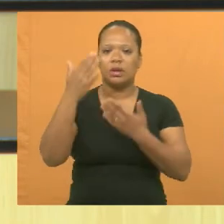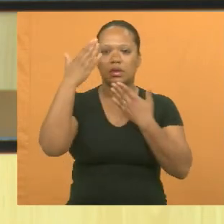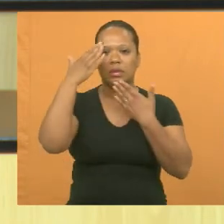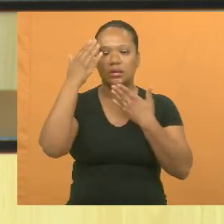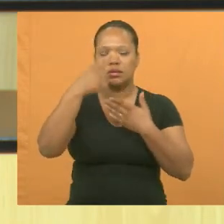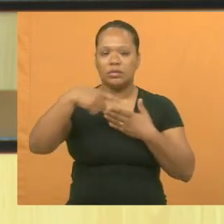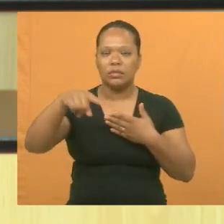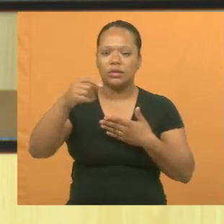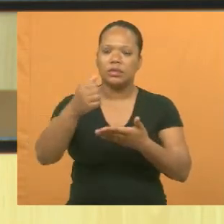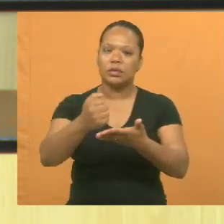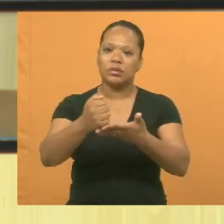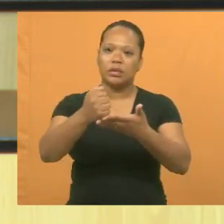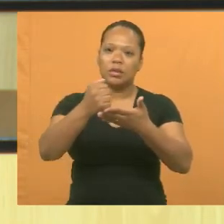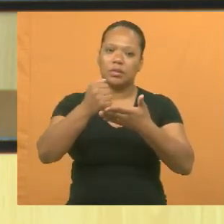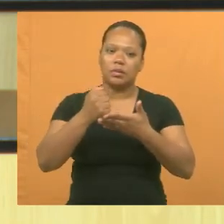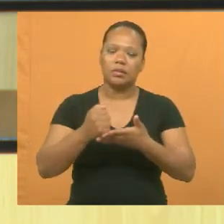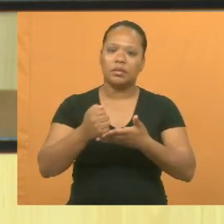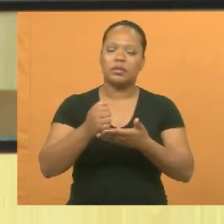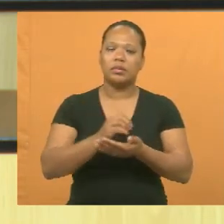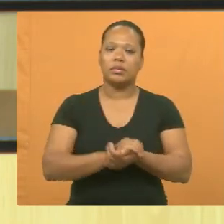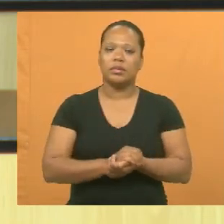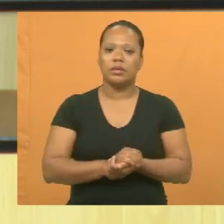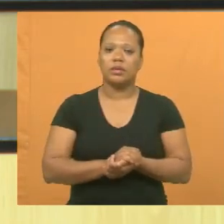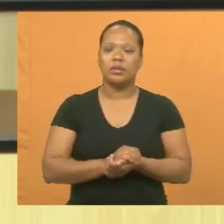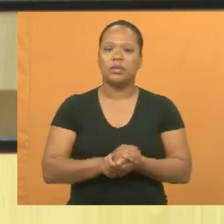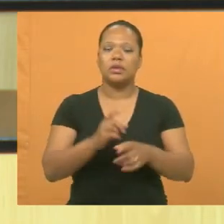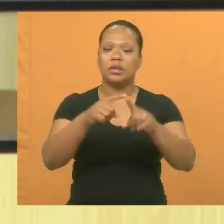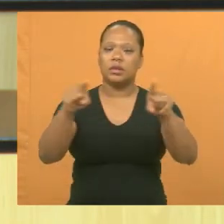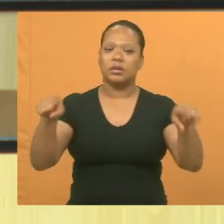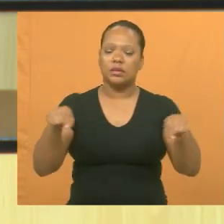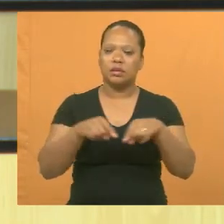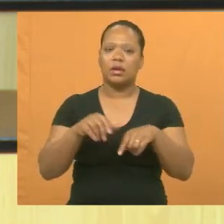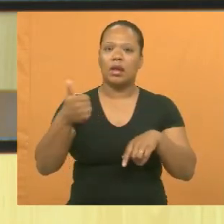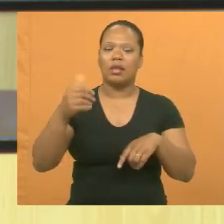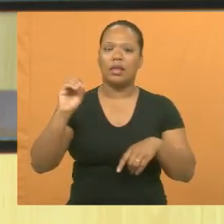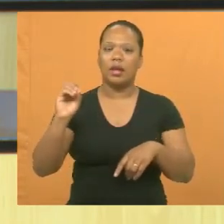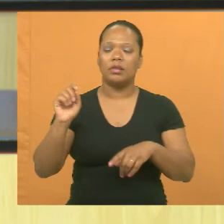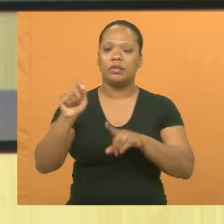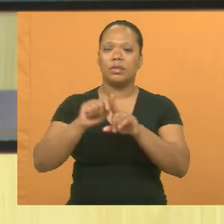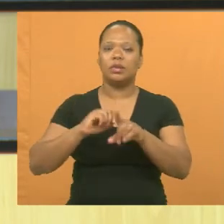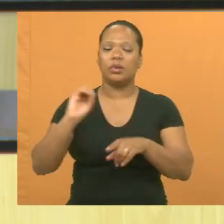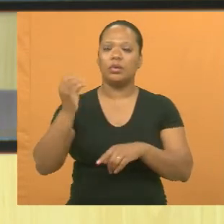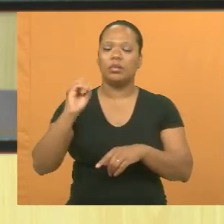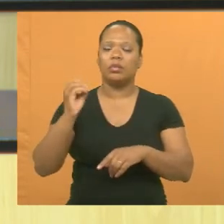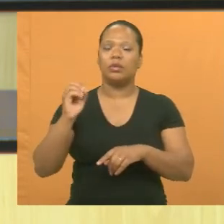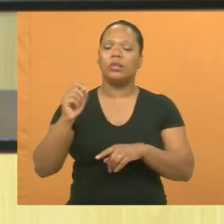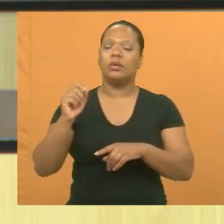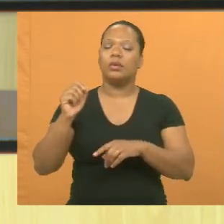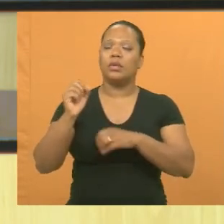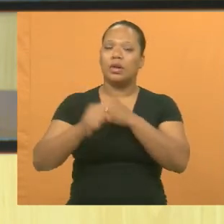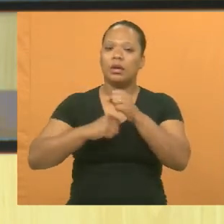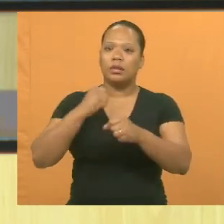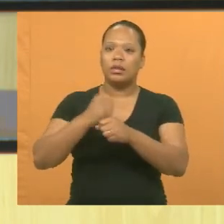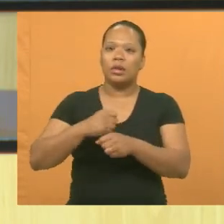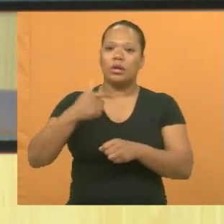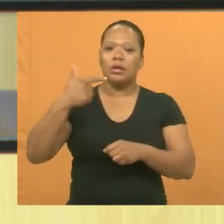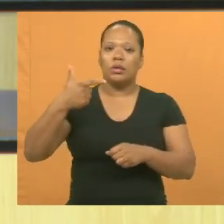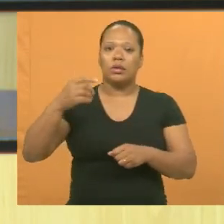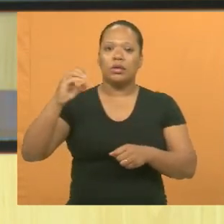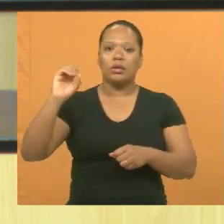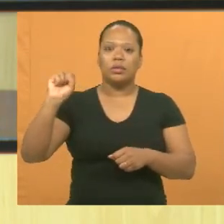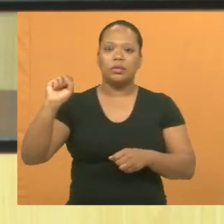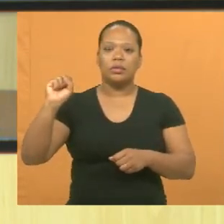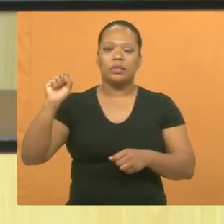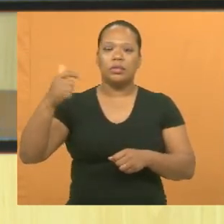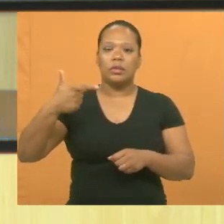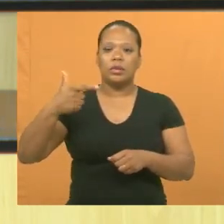pela atenção dispensada e subscrevemos. Sala de Sessões, 10 de outubro de 2018. Autoria, vereadora Lucimar